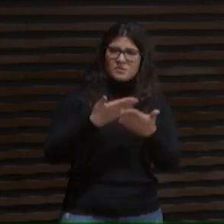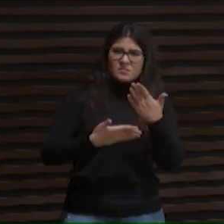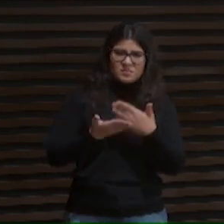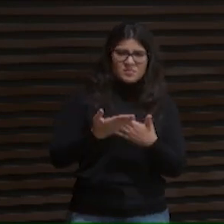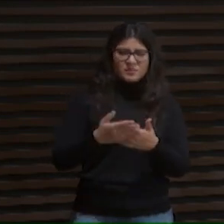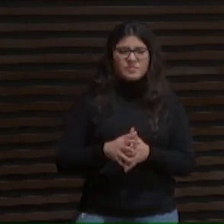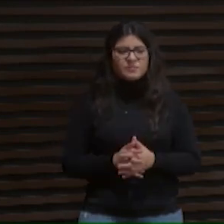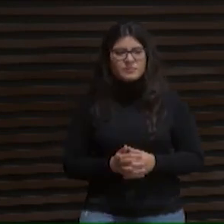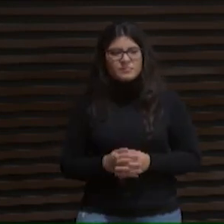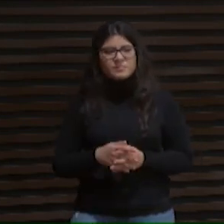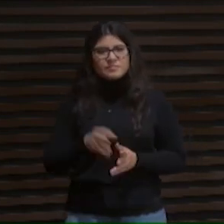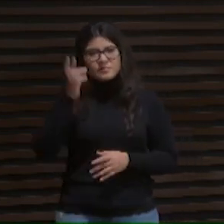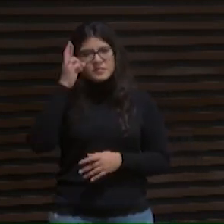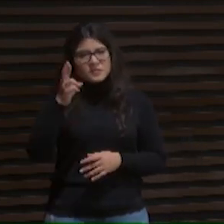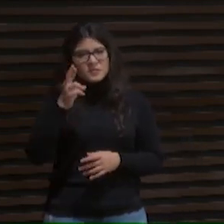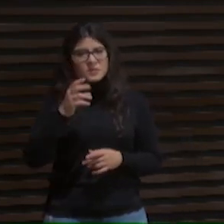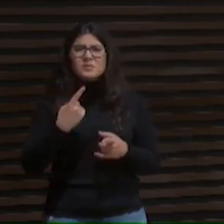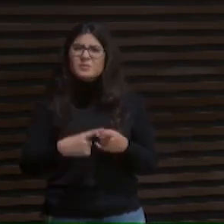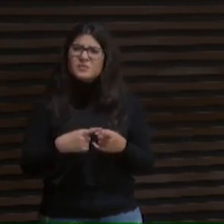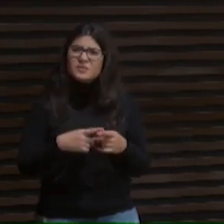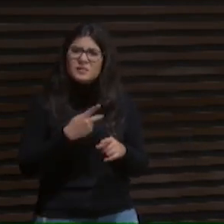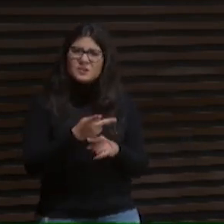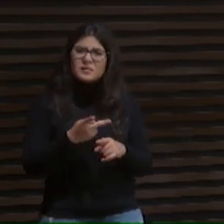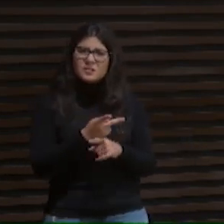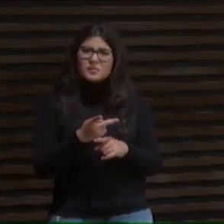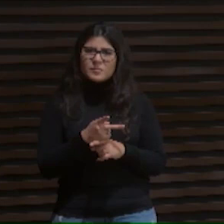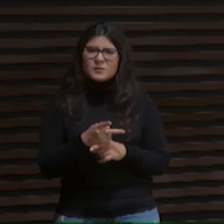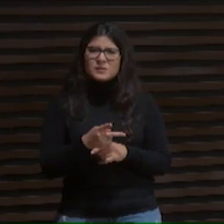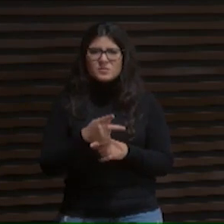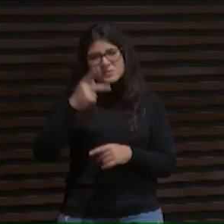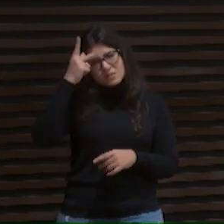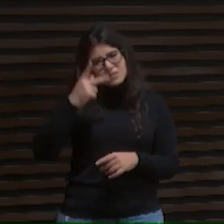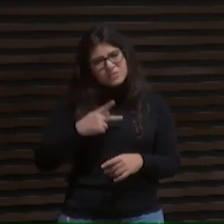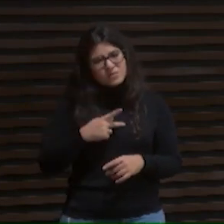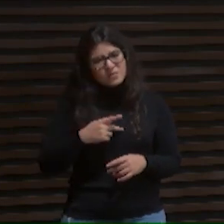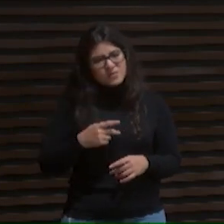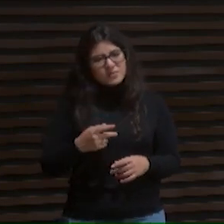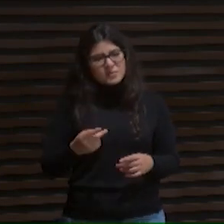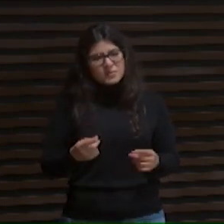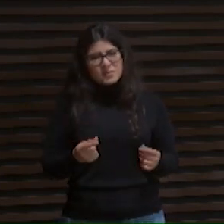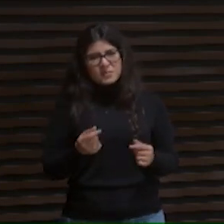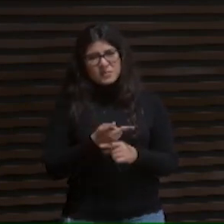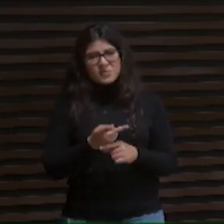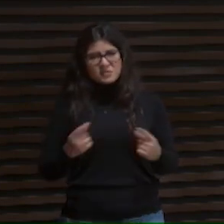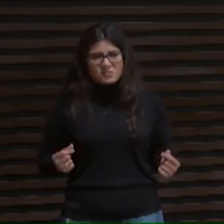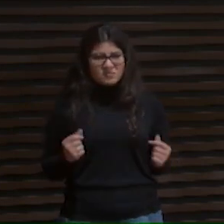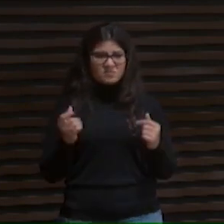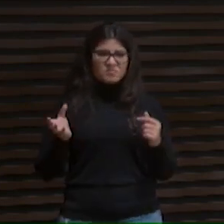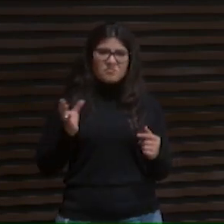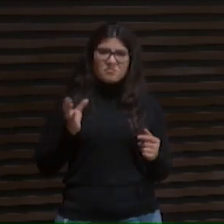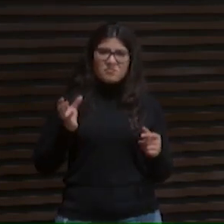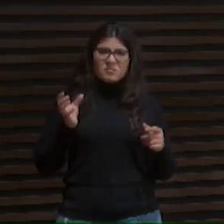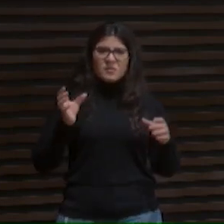E sabe o quê que eles correm atrás de si? Atrás da ganância humana. É isso que eles querem com